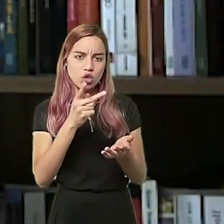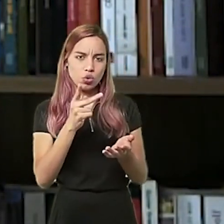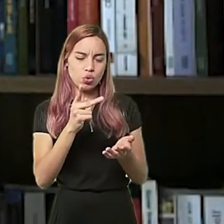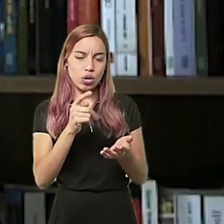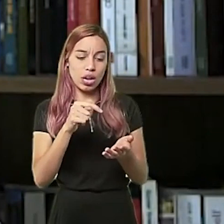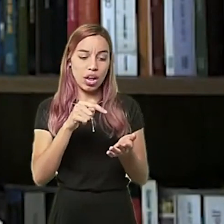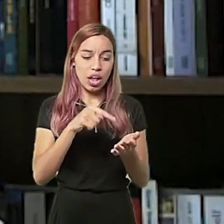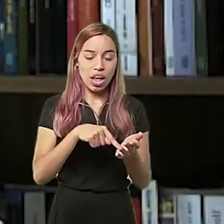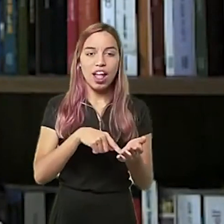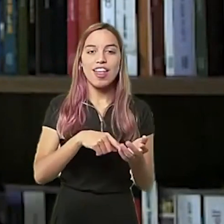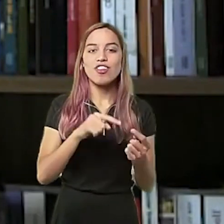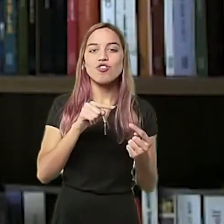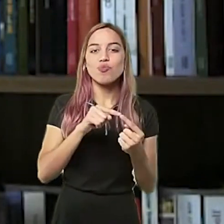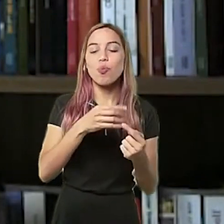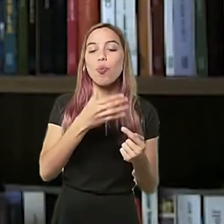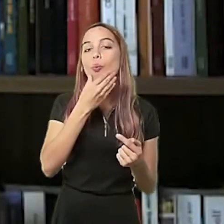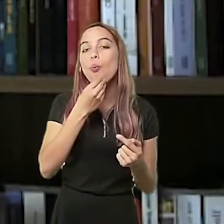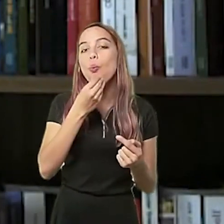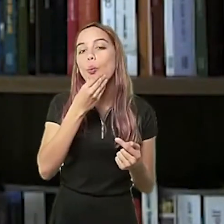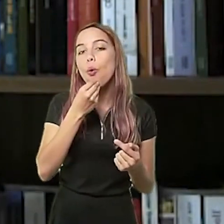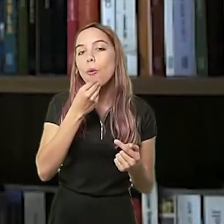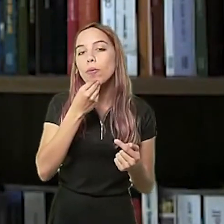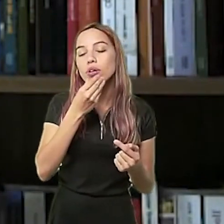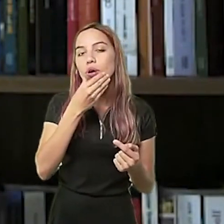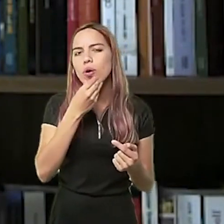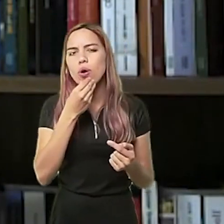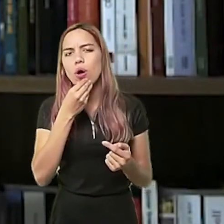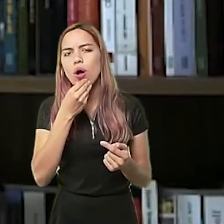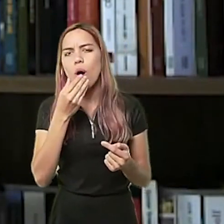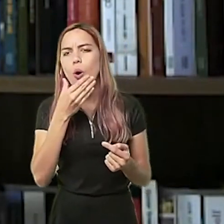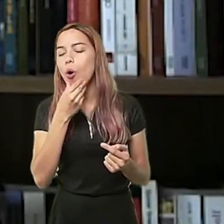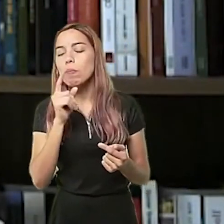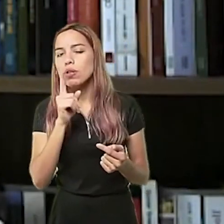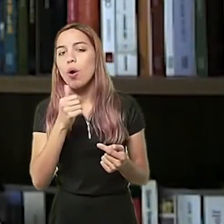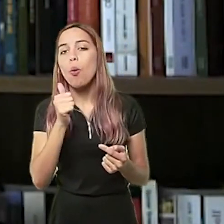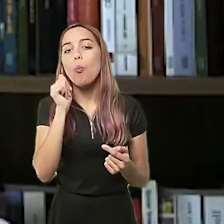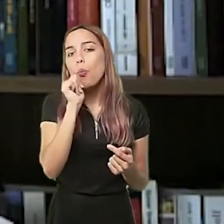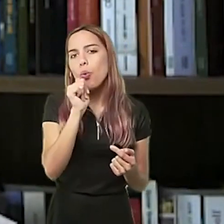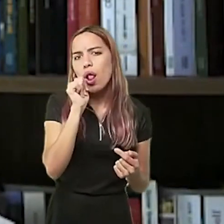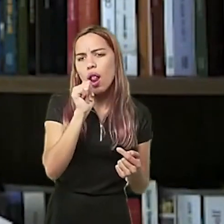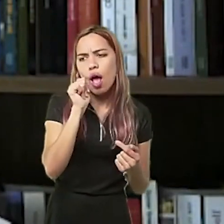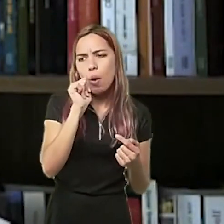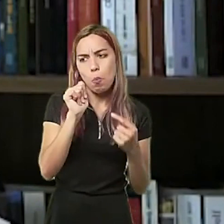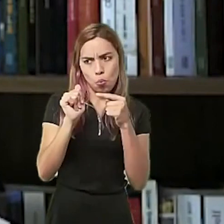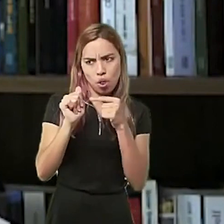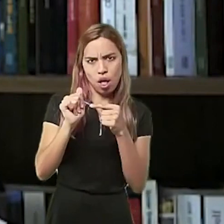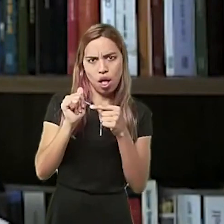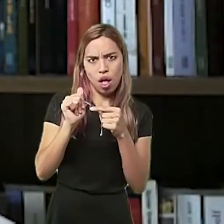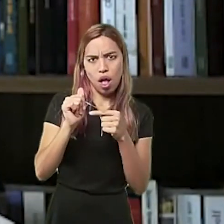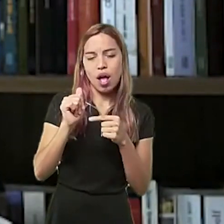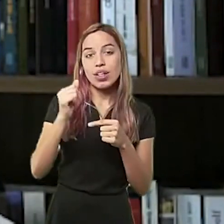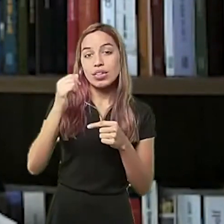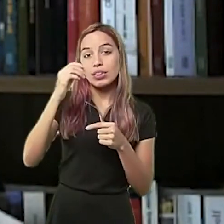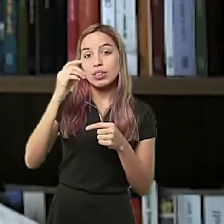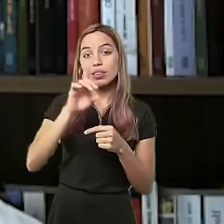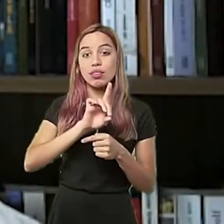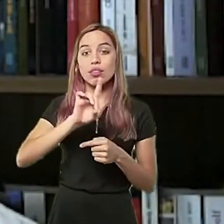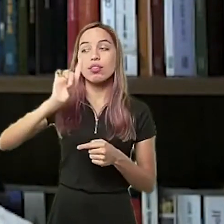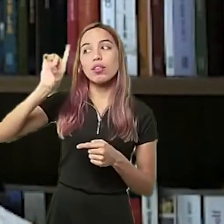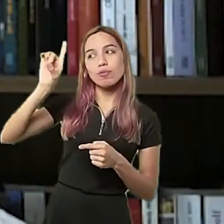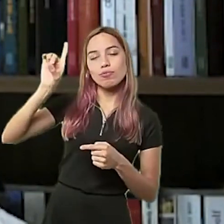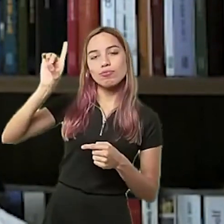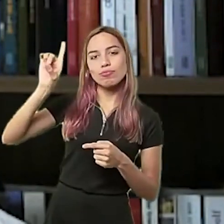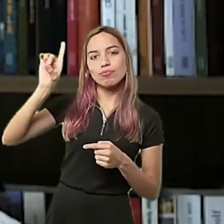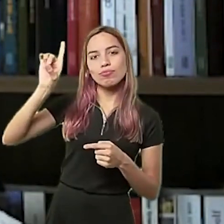aquele grande trabalho que ele faria, que era o Manto da Apresentação. E é como se fosse como se ele